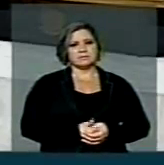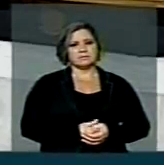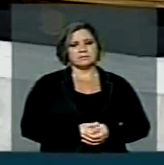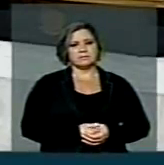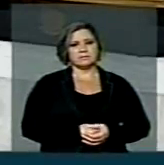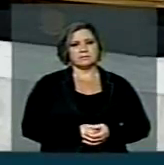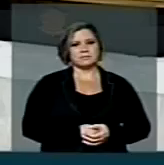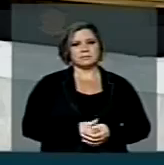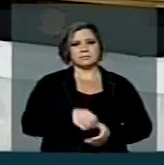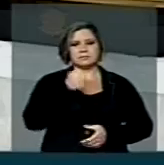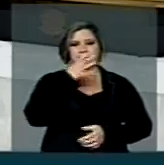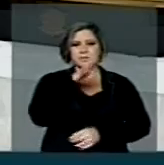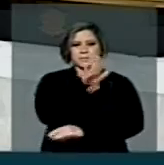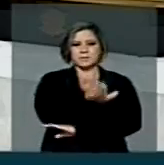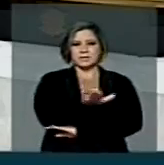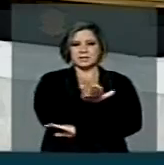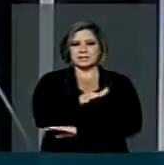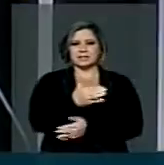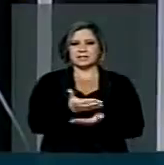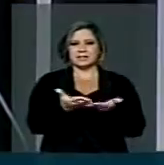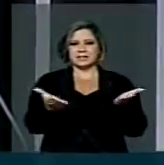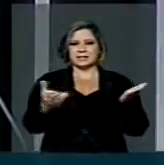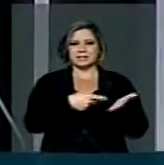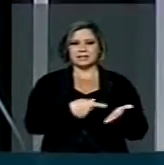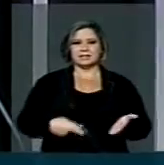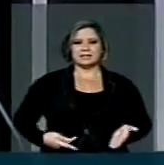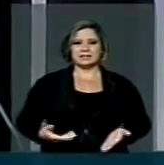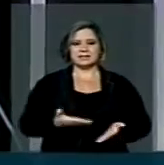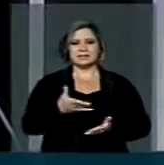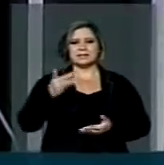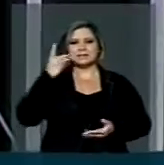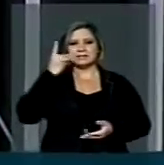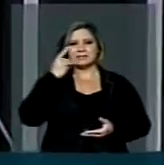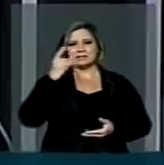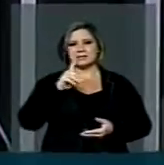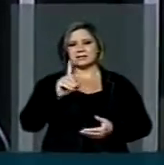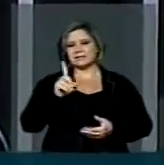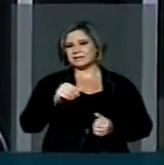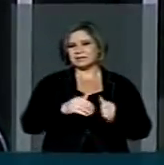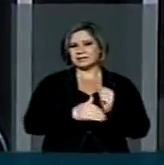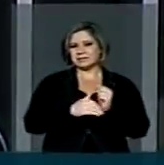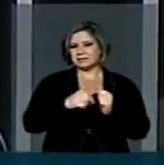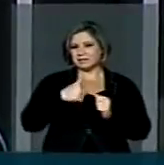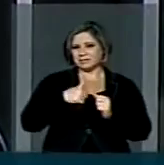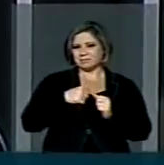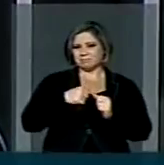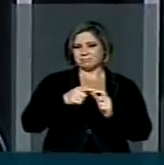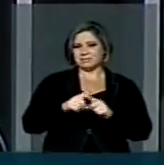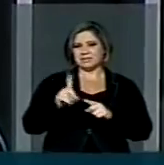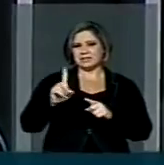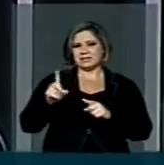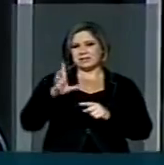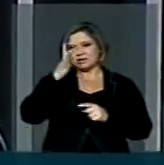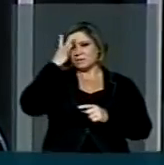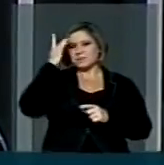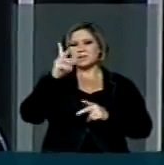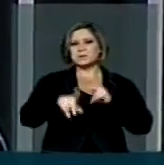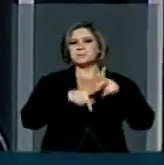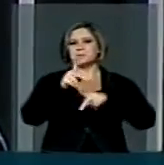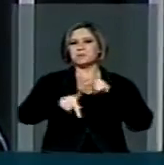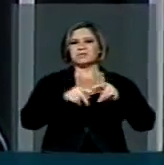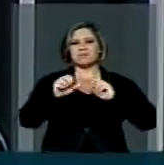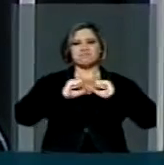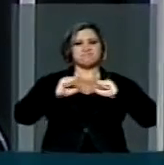Boa tarde, presidente, senhoras e senhores deputados. Não é segredo para mim que a população brasileira vive um momento de grande insatisfação